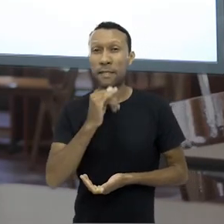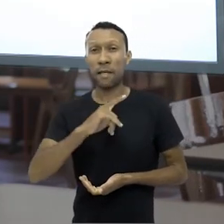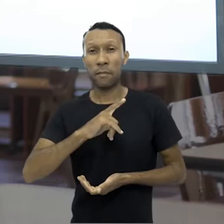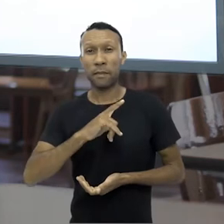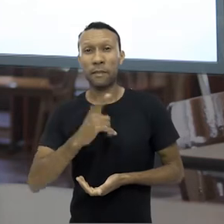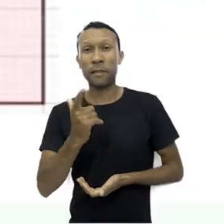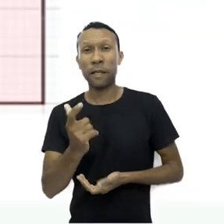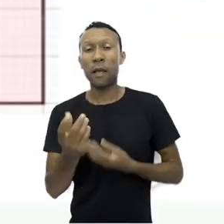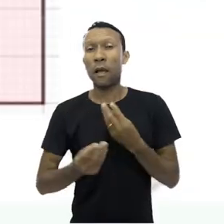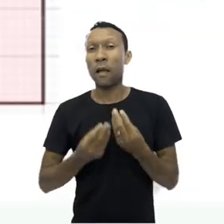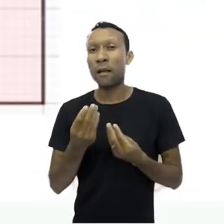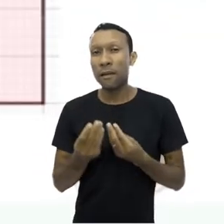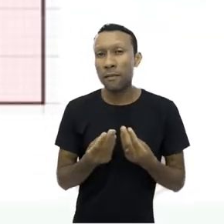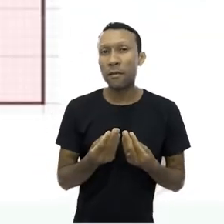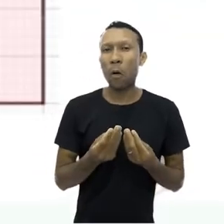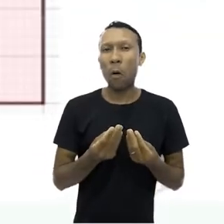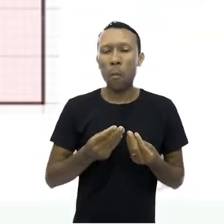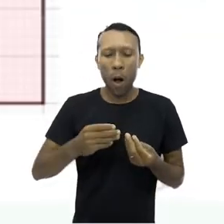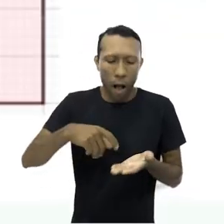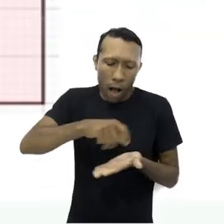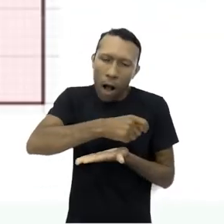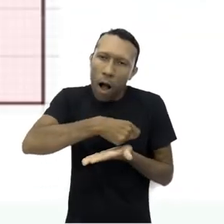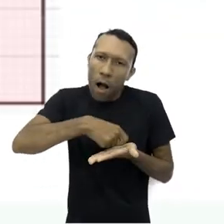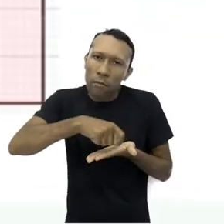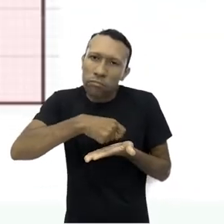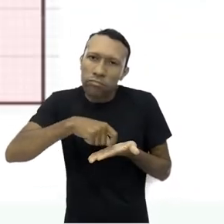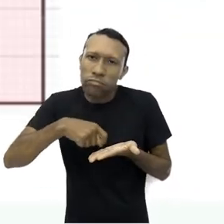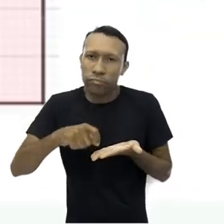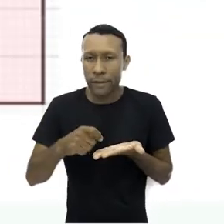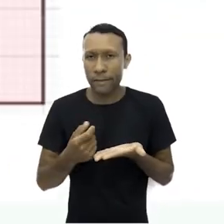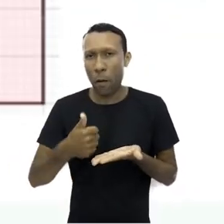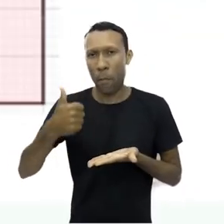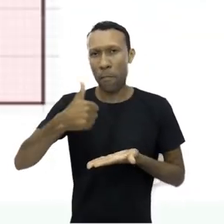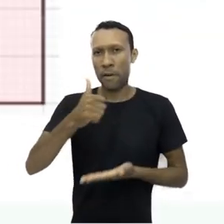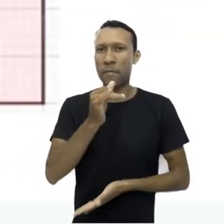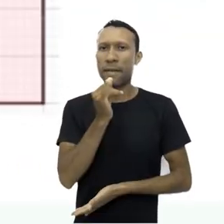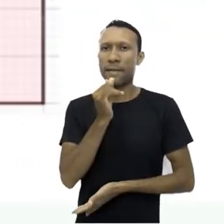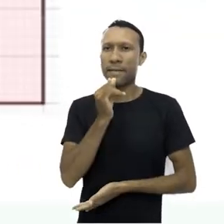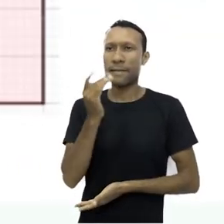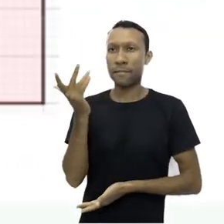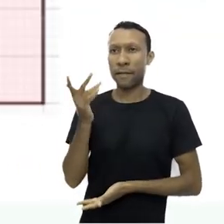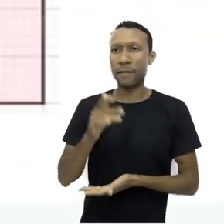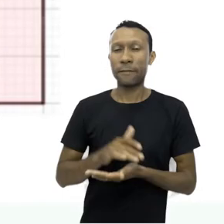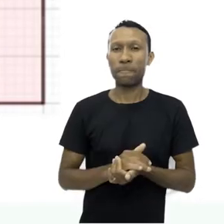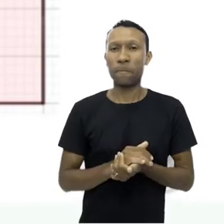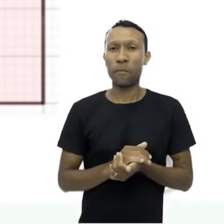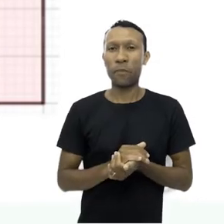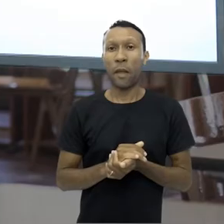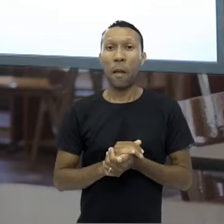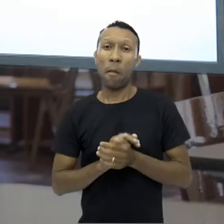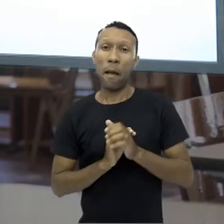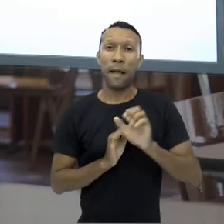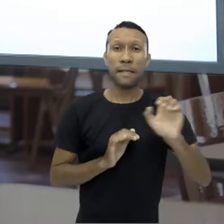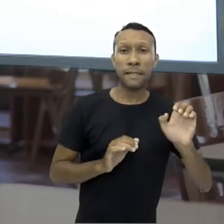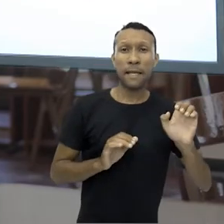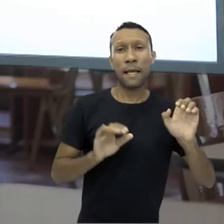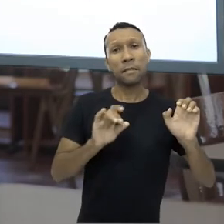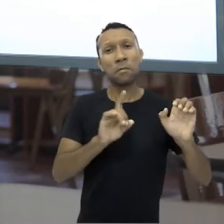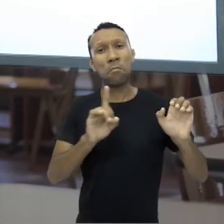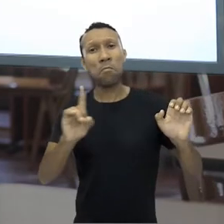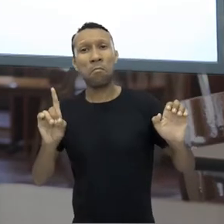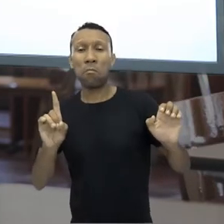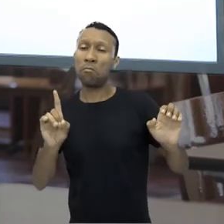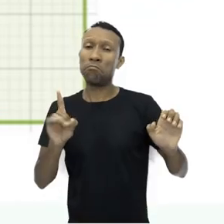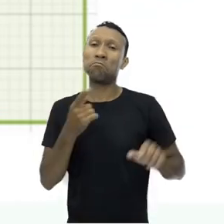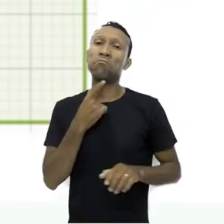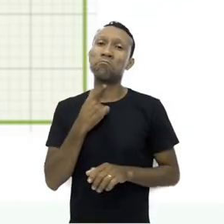trouxe 2 exemplos de como pode ficar a nossa planta baixa, tá certo? Então, aqui é o primeiro exemplo de uma casa centralizada mais para a esquerda, outra localizada mais